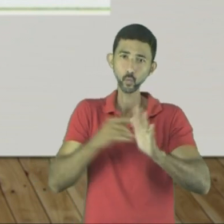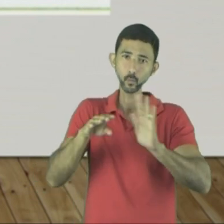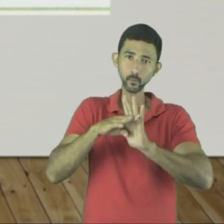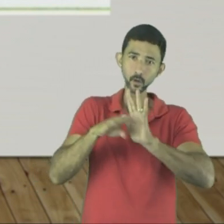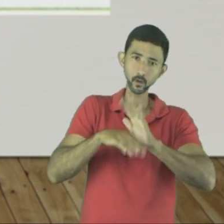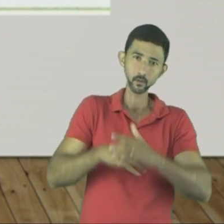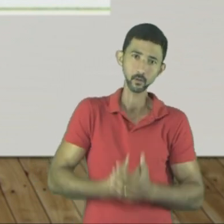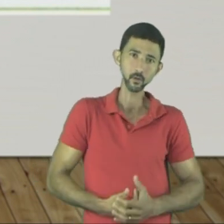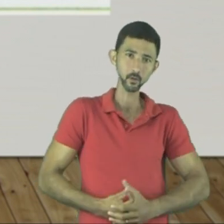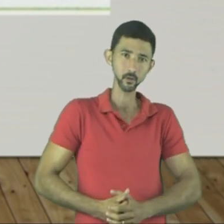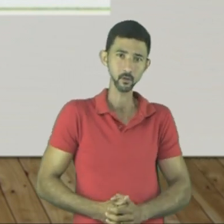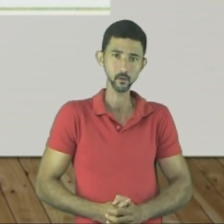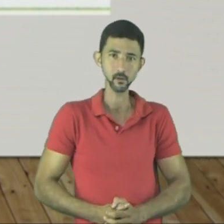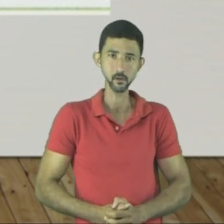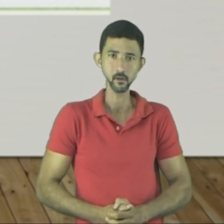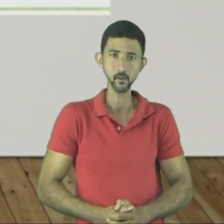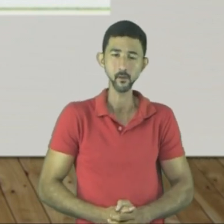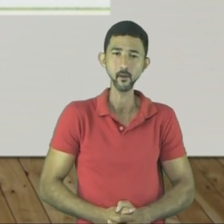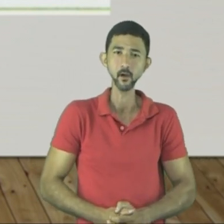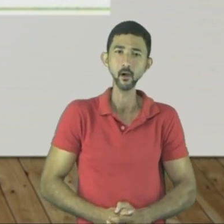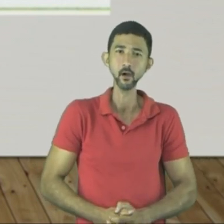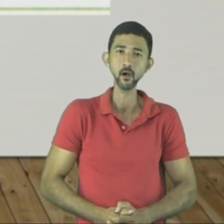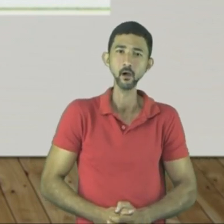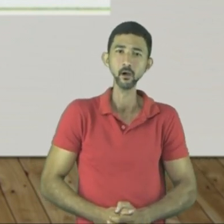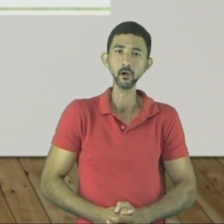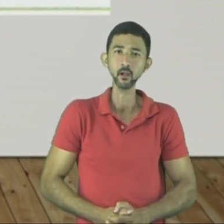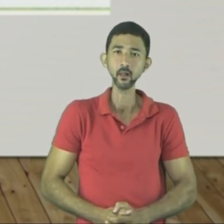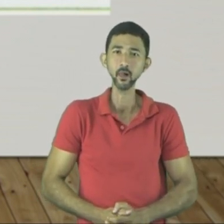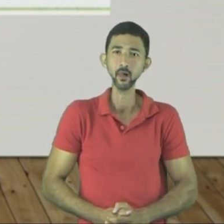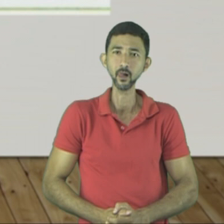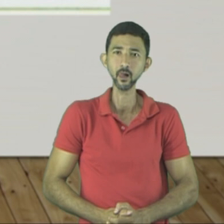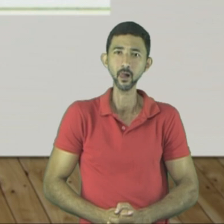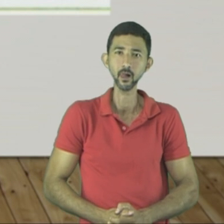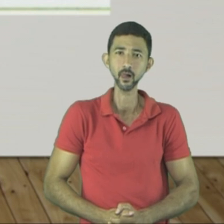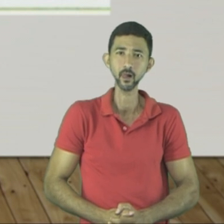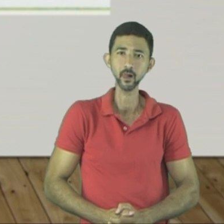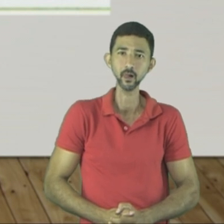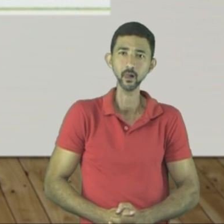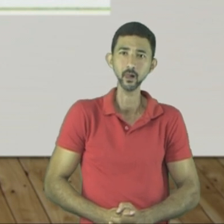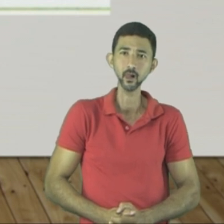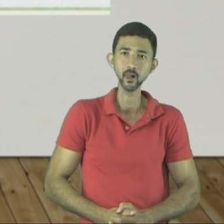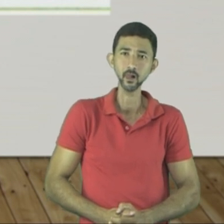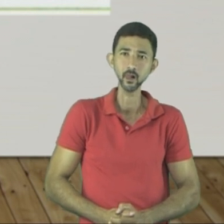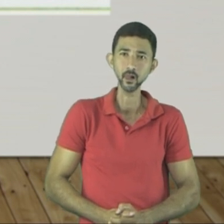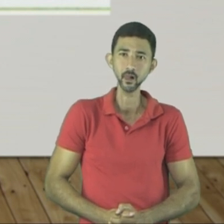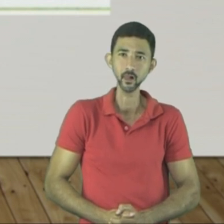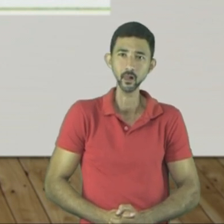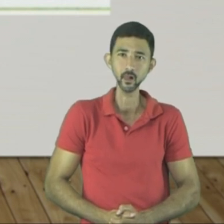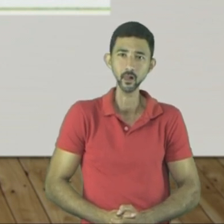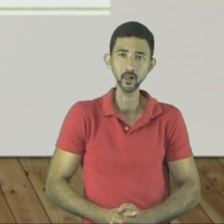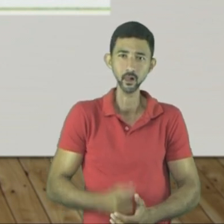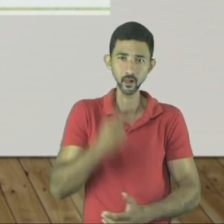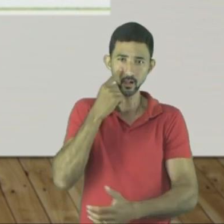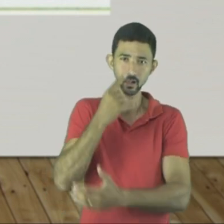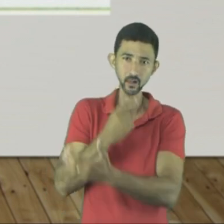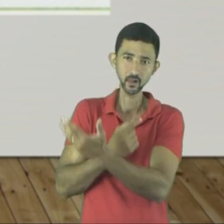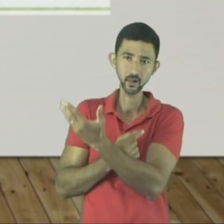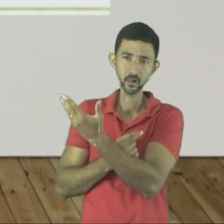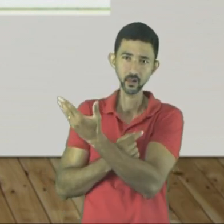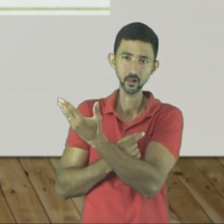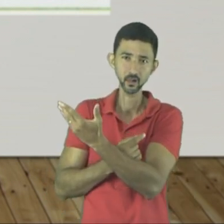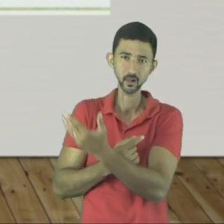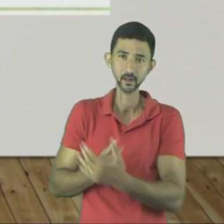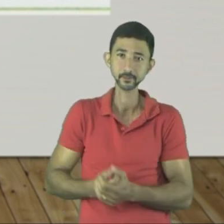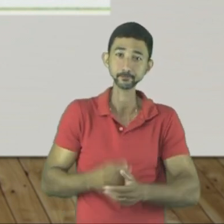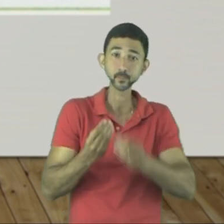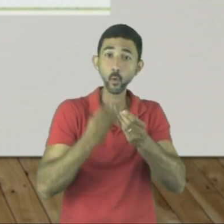utilizando só números primos. Vamos ver se é verdade. Aí eu tenho esse modo aqui, ó. Vou mostrar